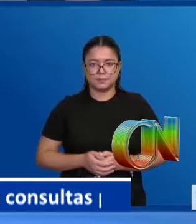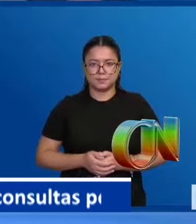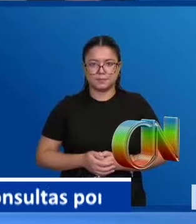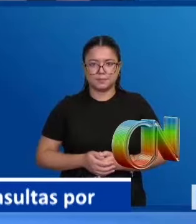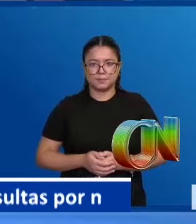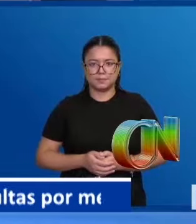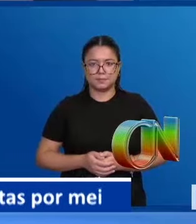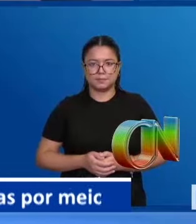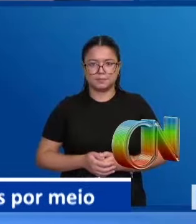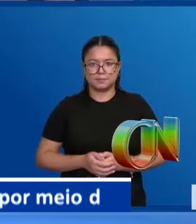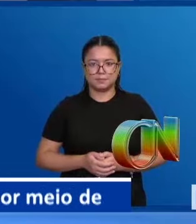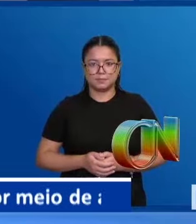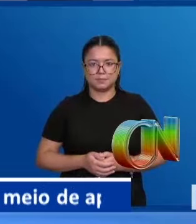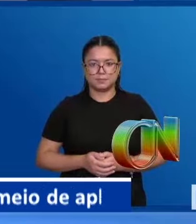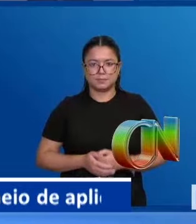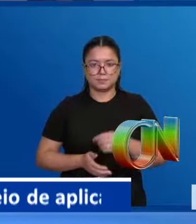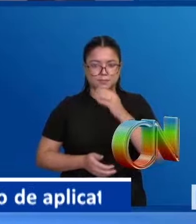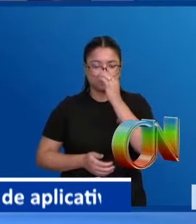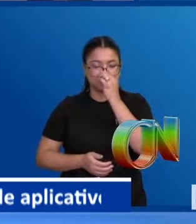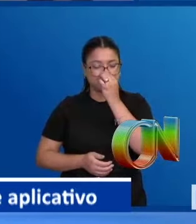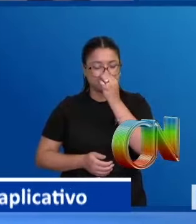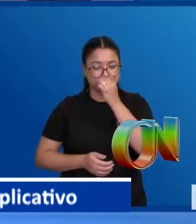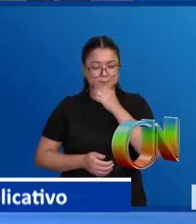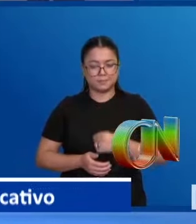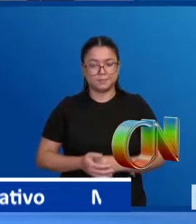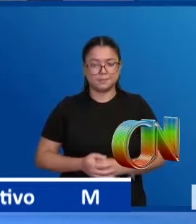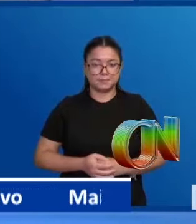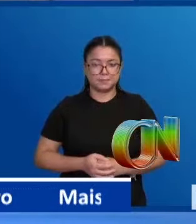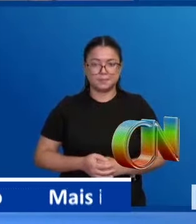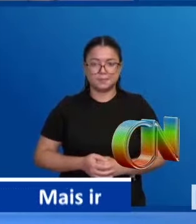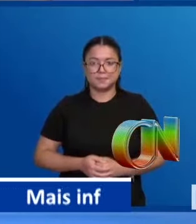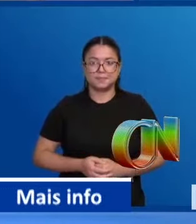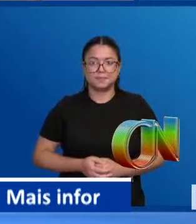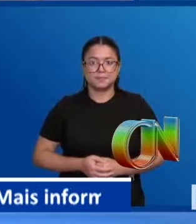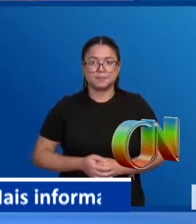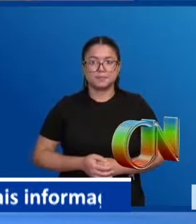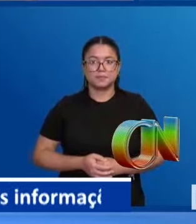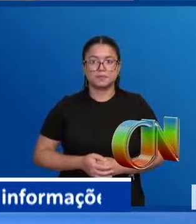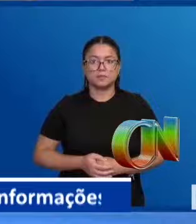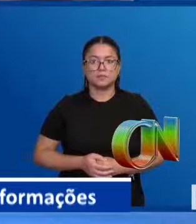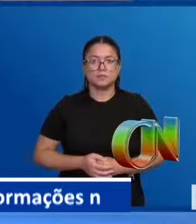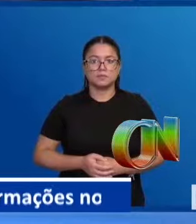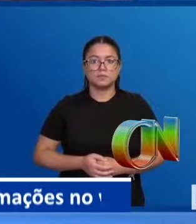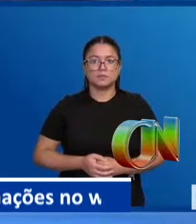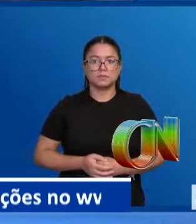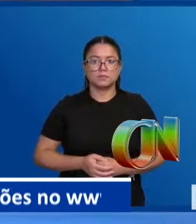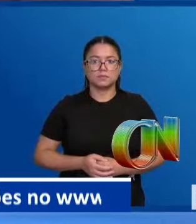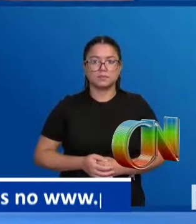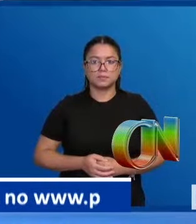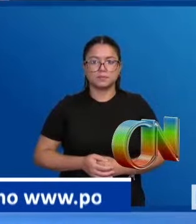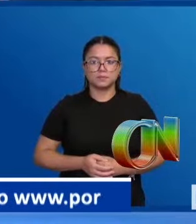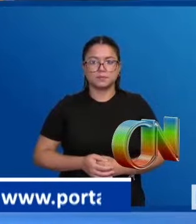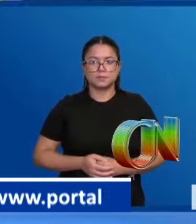Cadê? Ninguém, todo mundo. Bota o martelo. Força aqui. Aí.